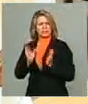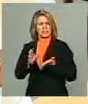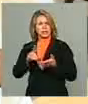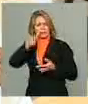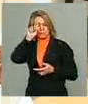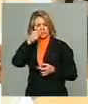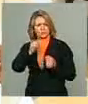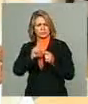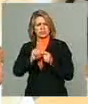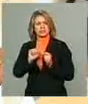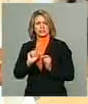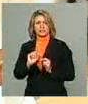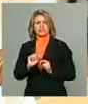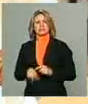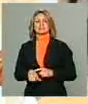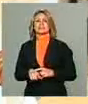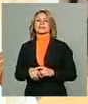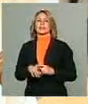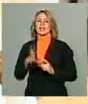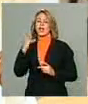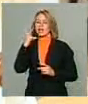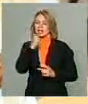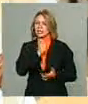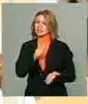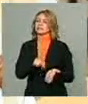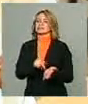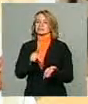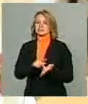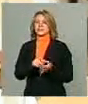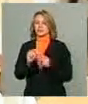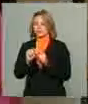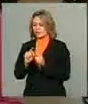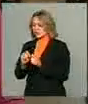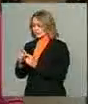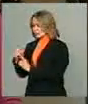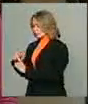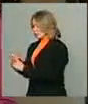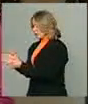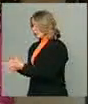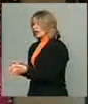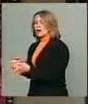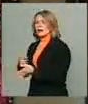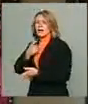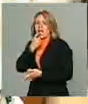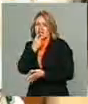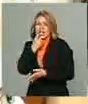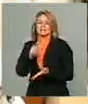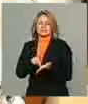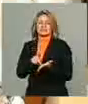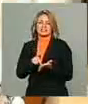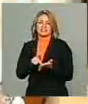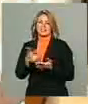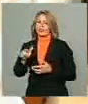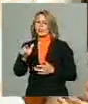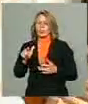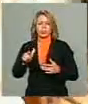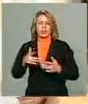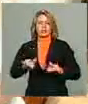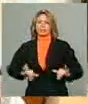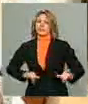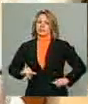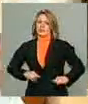fazer a Sepultura uma coisa ID né alguém faz só para dar inveja não existe sofrimento você que se